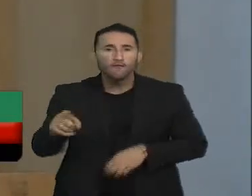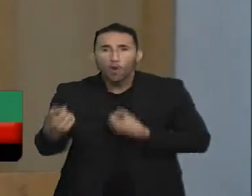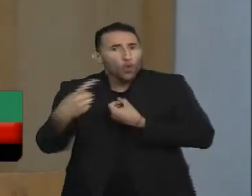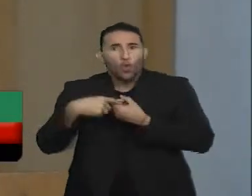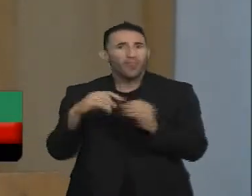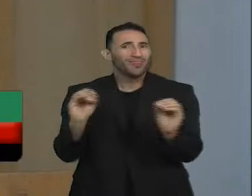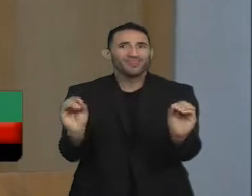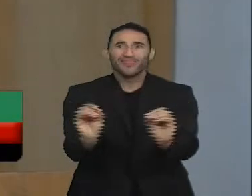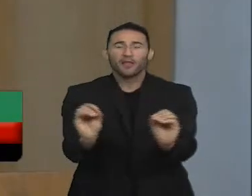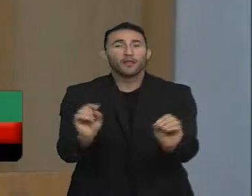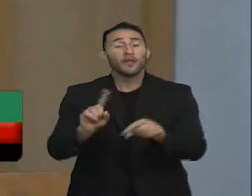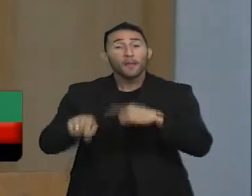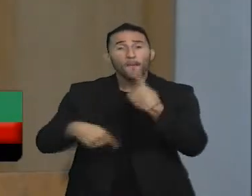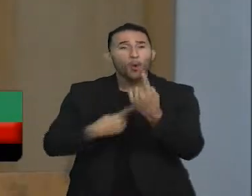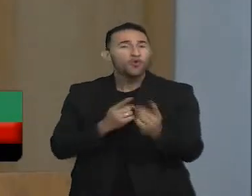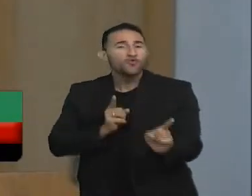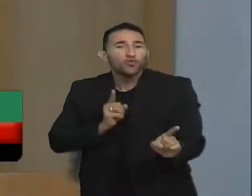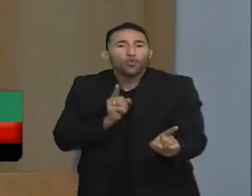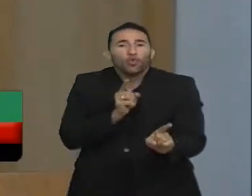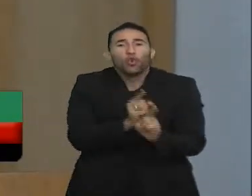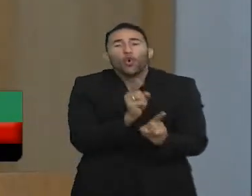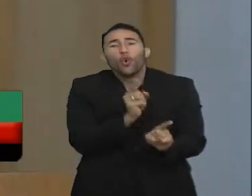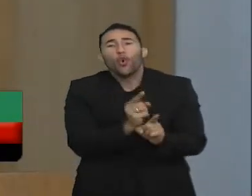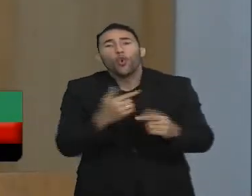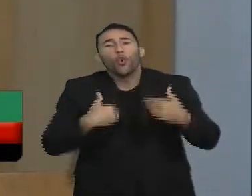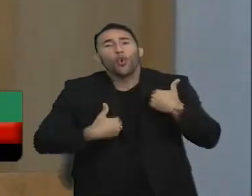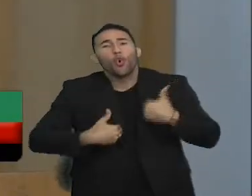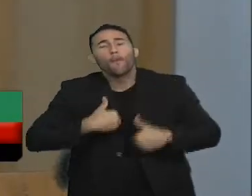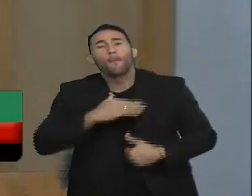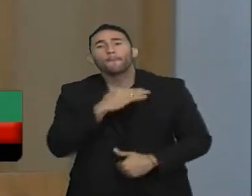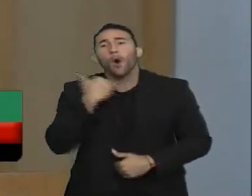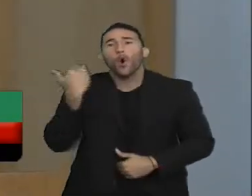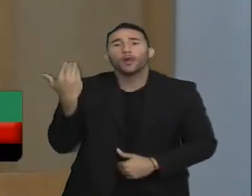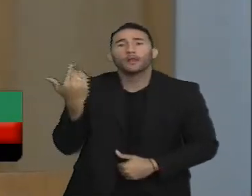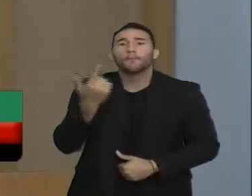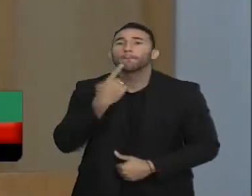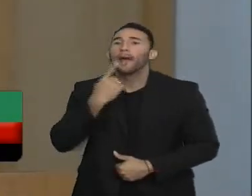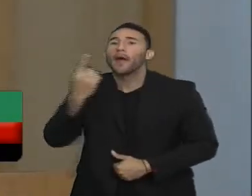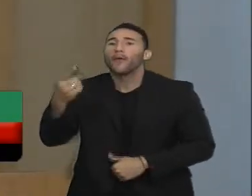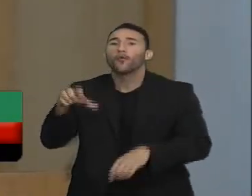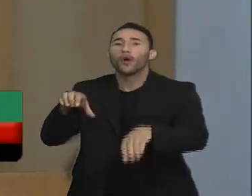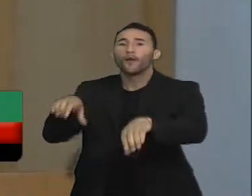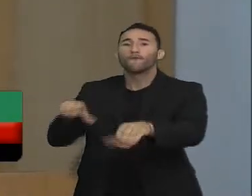E depois foi encontrada morta no campo de futebol.